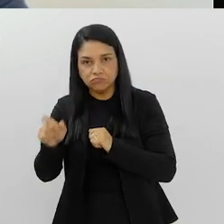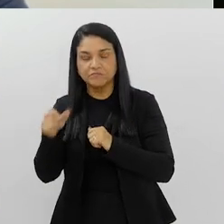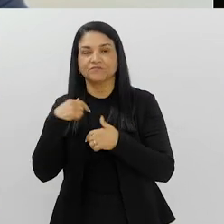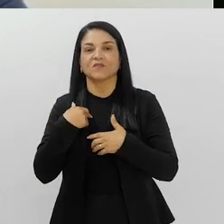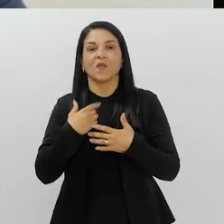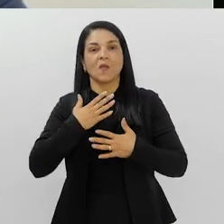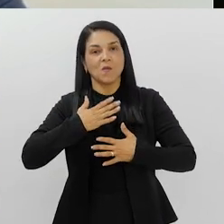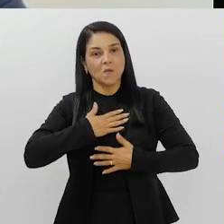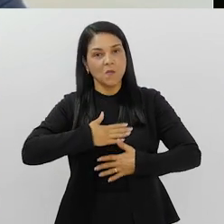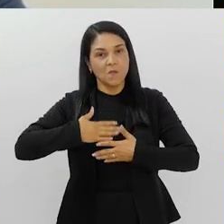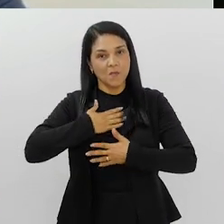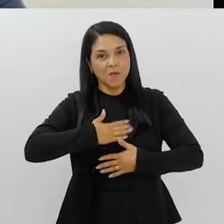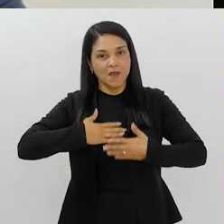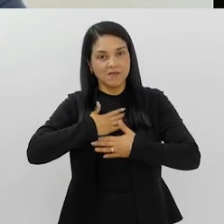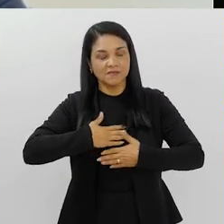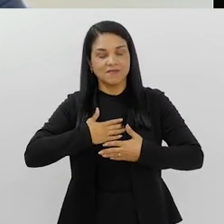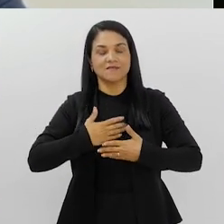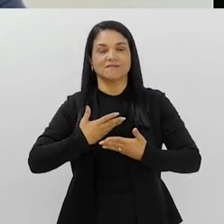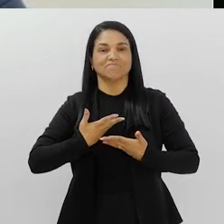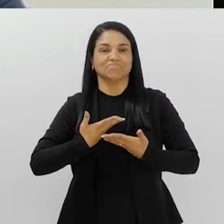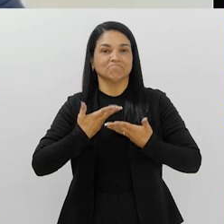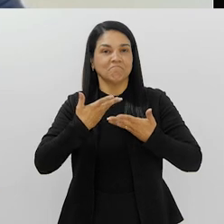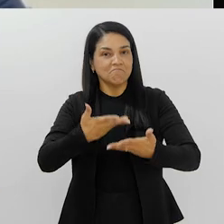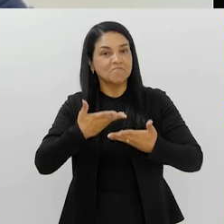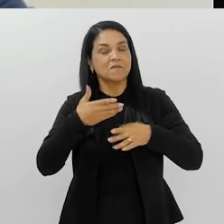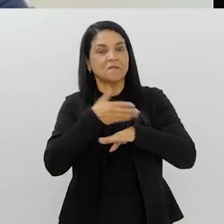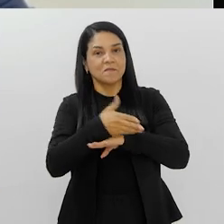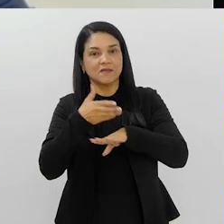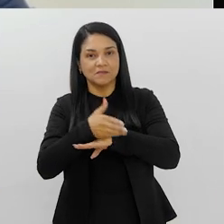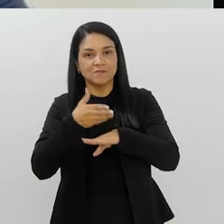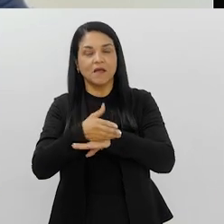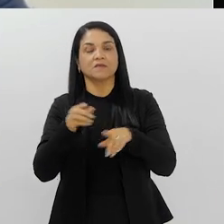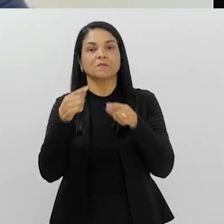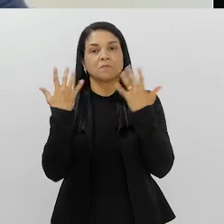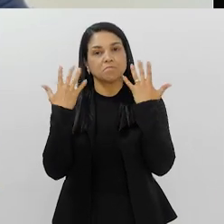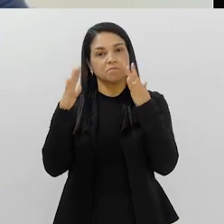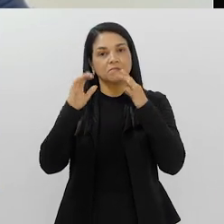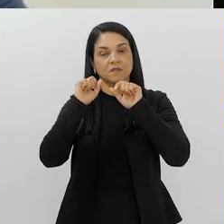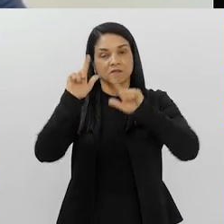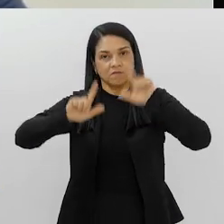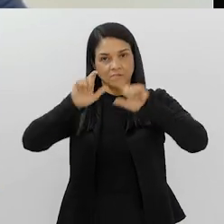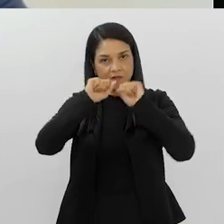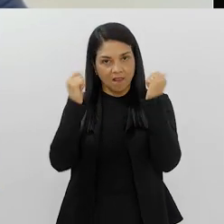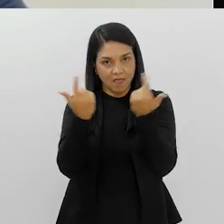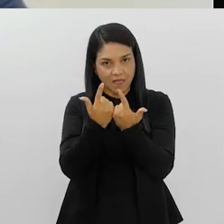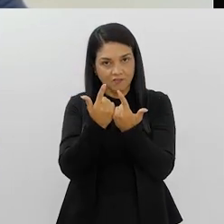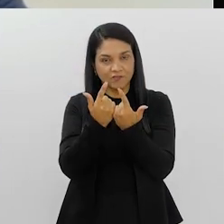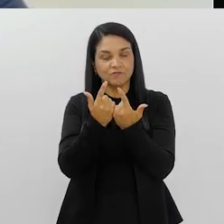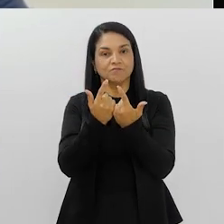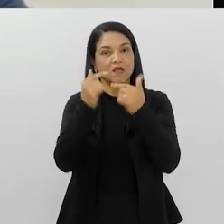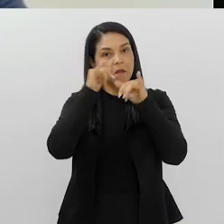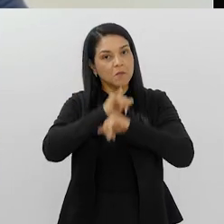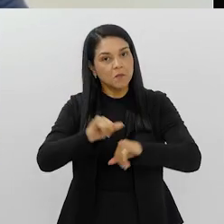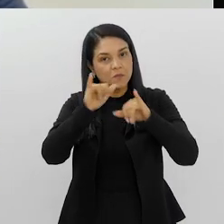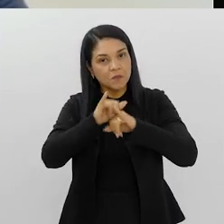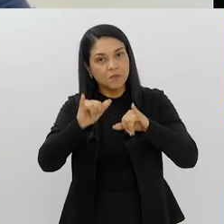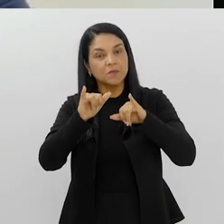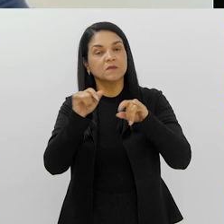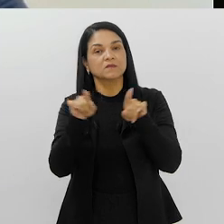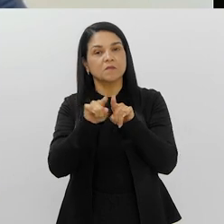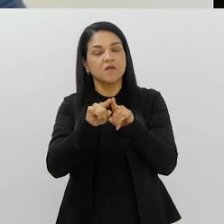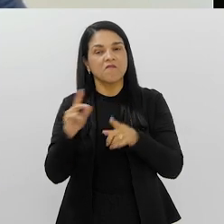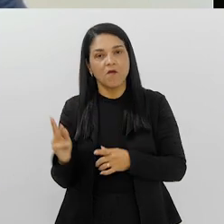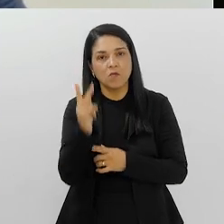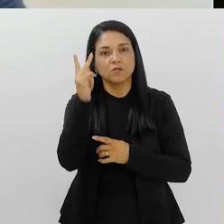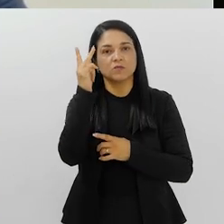Primeiramente, dizer que é um prazer estar participando da Arena Esportiva. Parabenizar também a TV Alerge pela sua grande cobertura. Isso valorizou ainda mais, né,